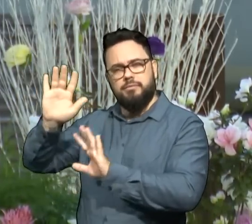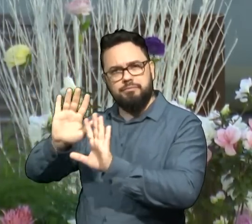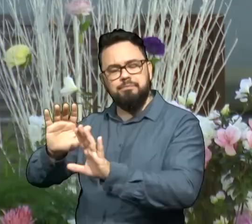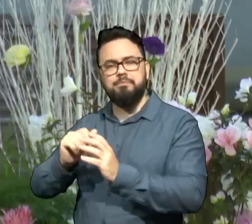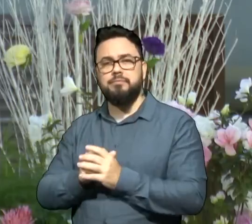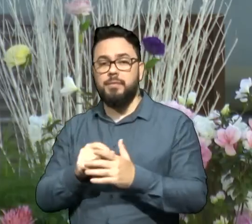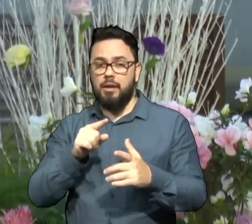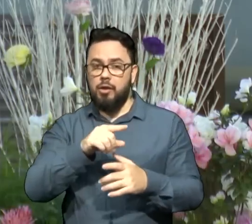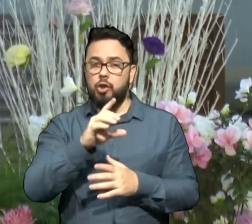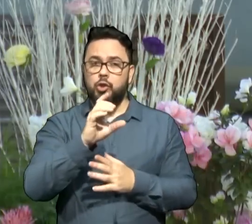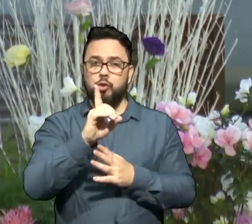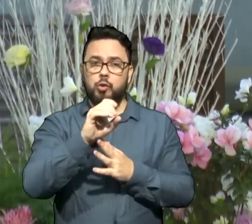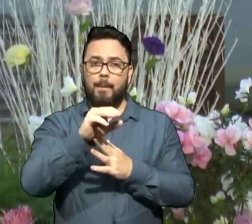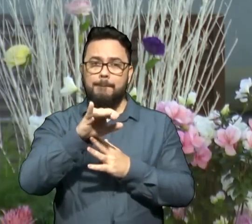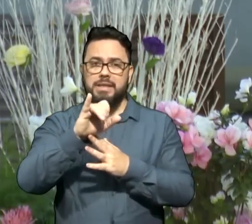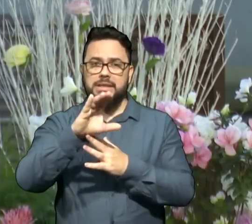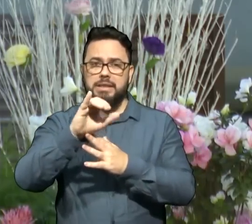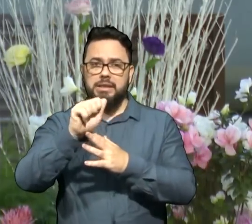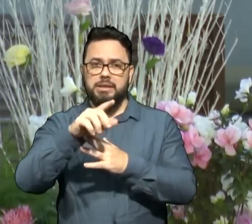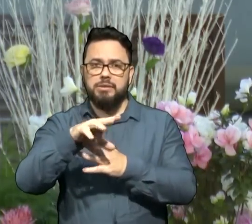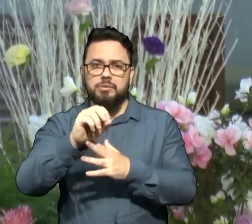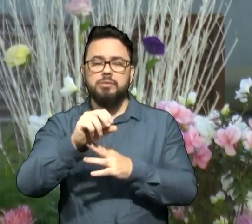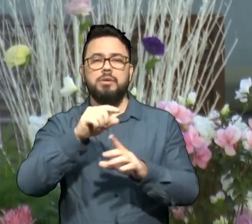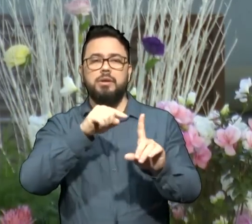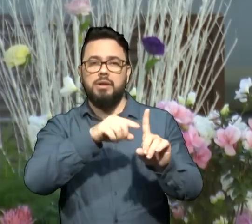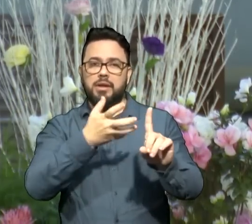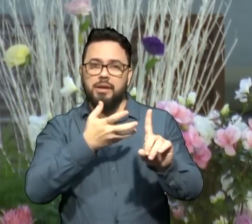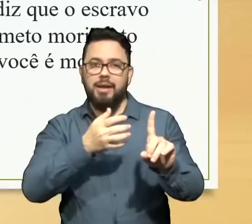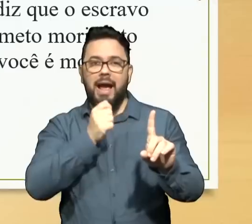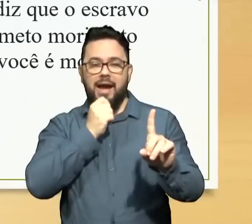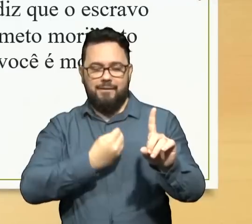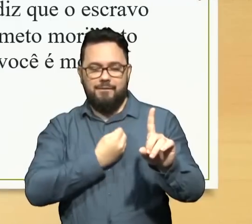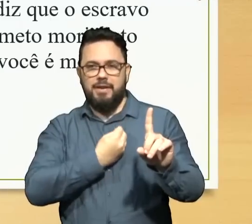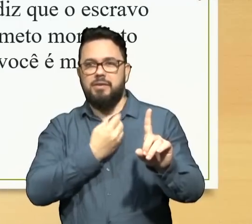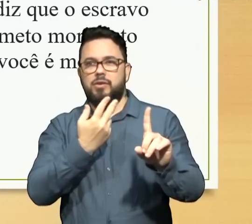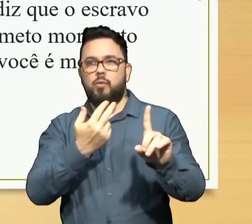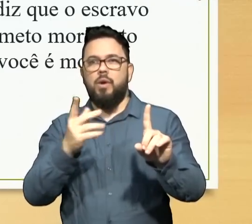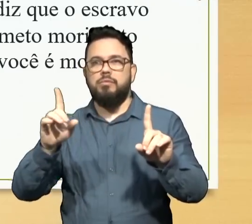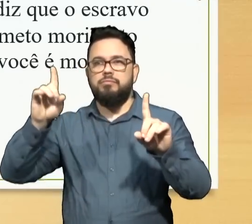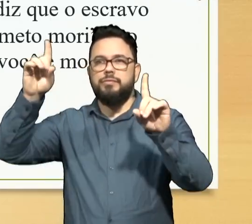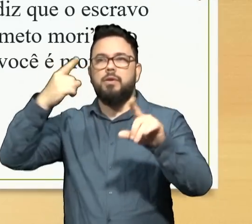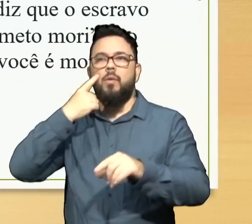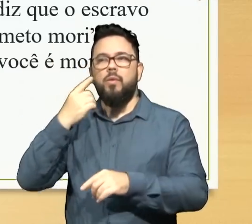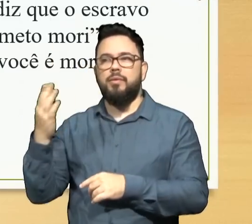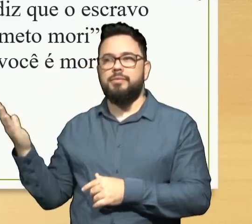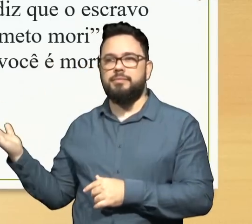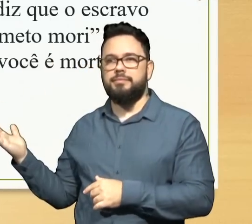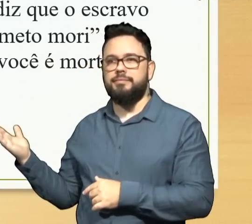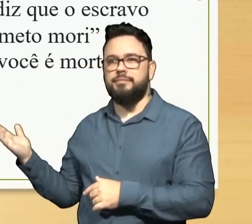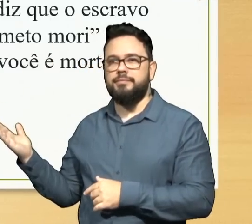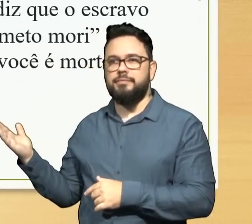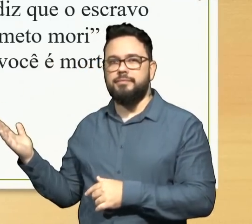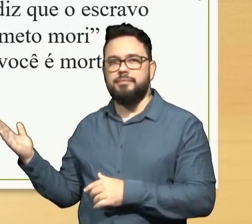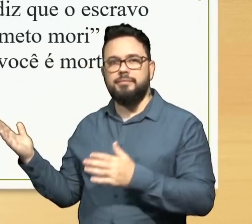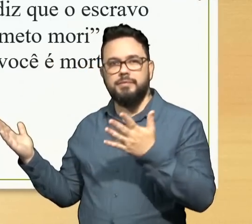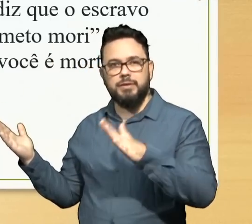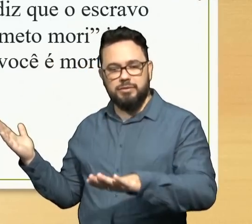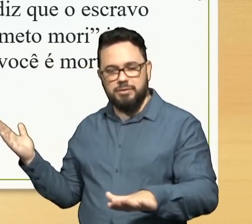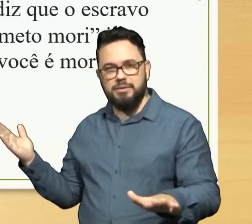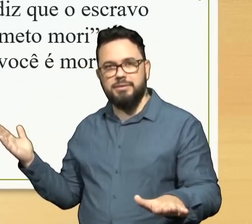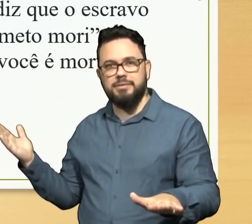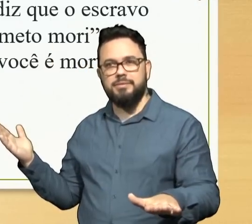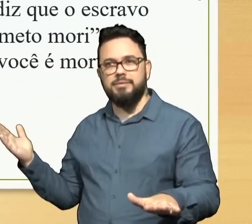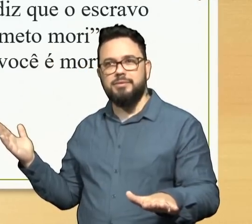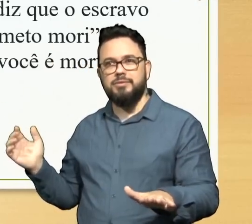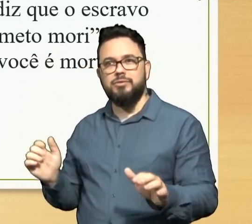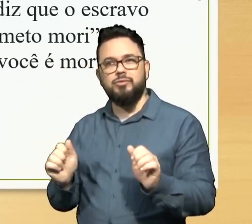ser divinizado em Vida olha nessa foto aí e a imagem de uma criancinha perto do resto